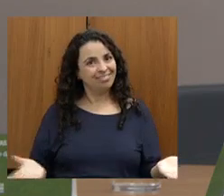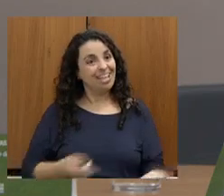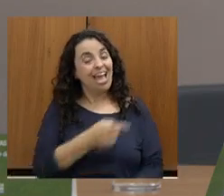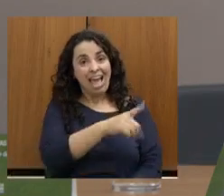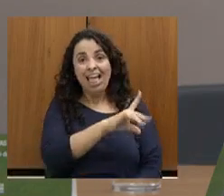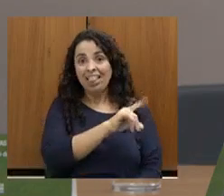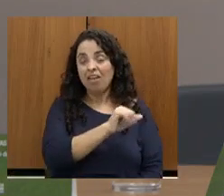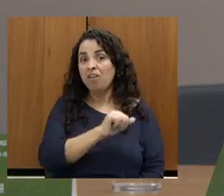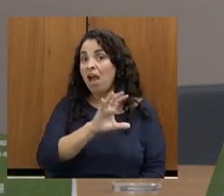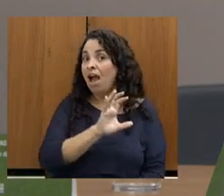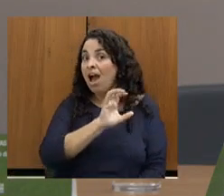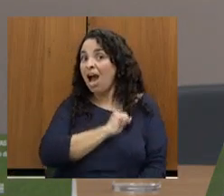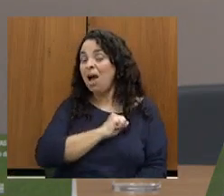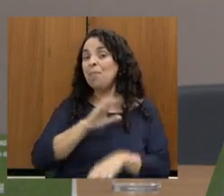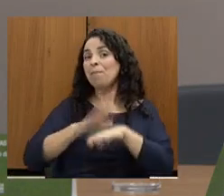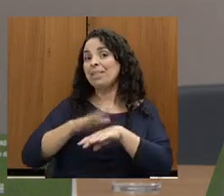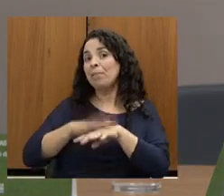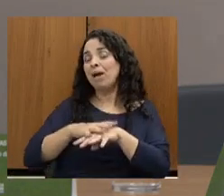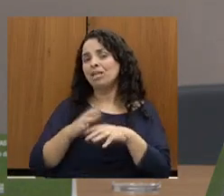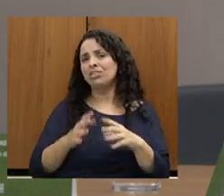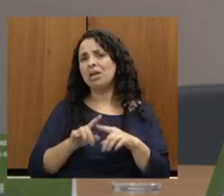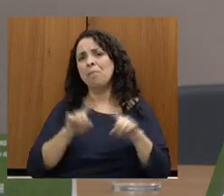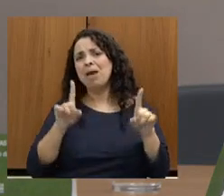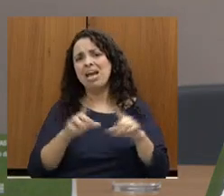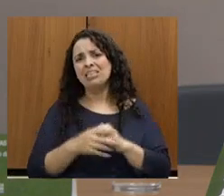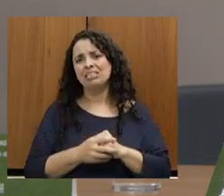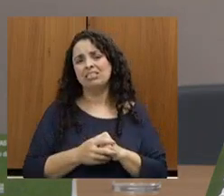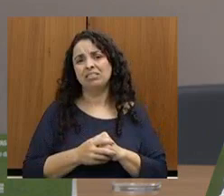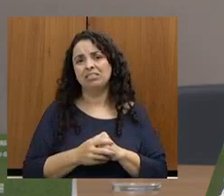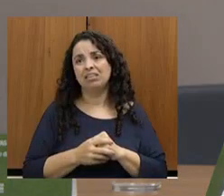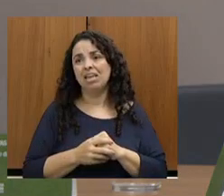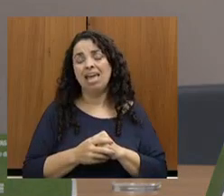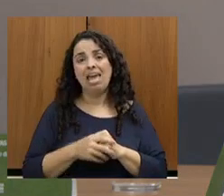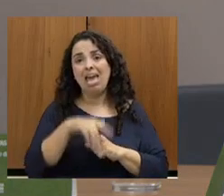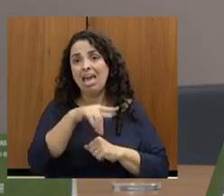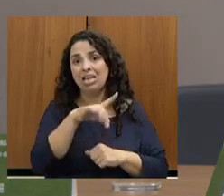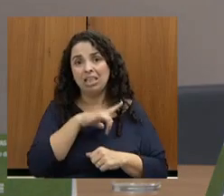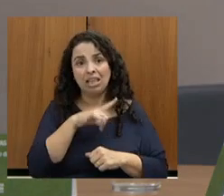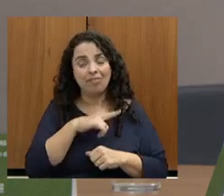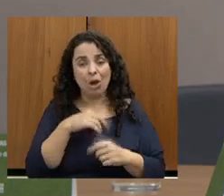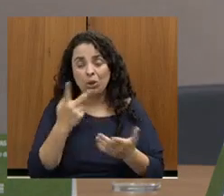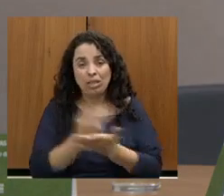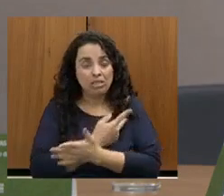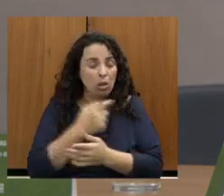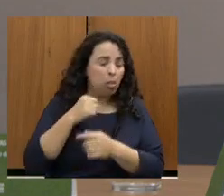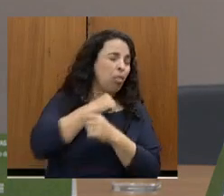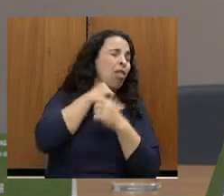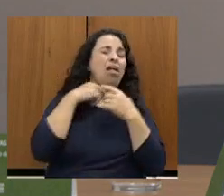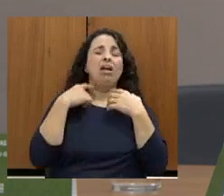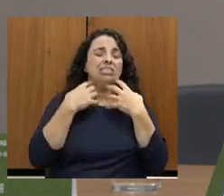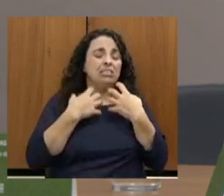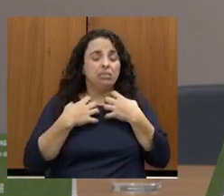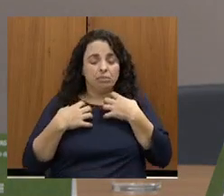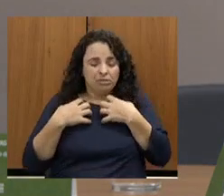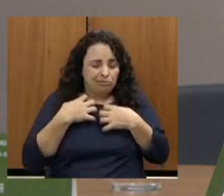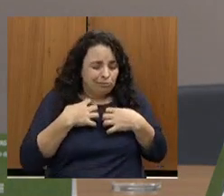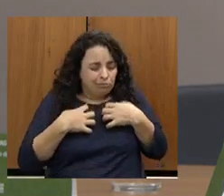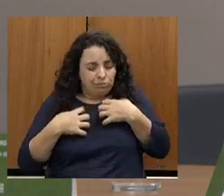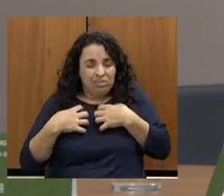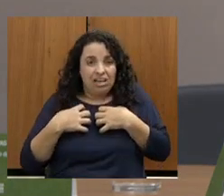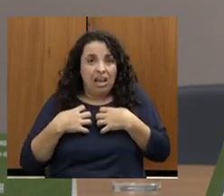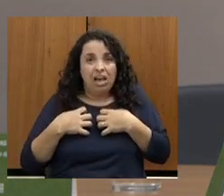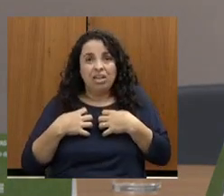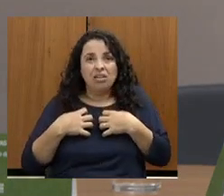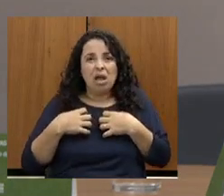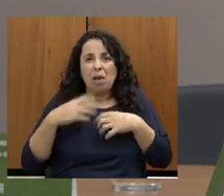e que aí ele resolve dormir para não entrar em crise, porque ele sabia que uma crise estava por vir. E ele não queria